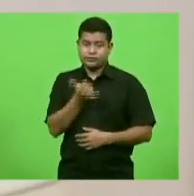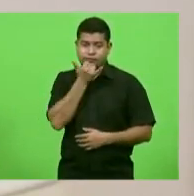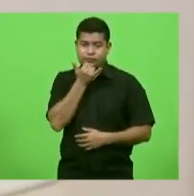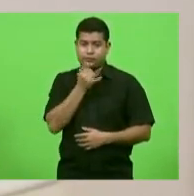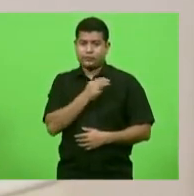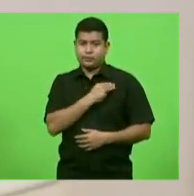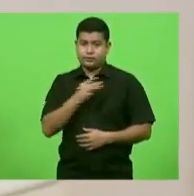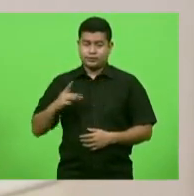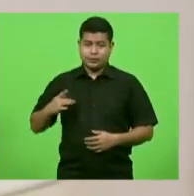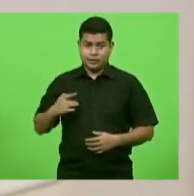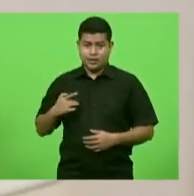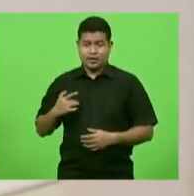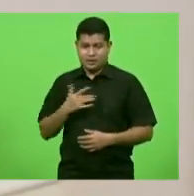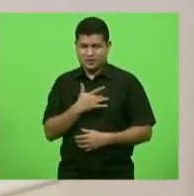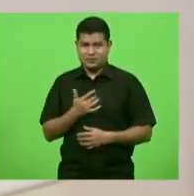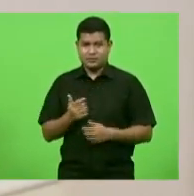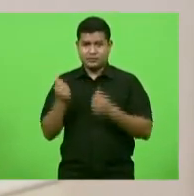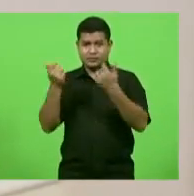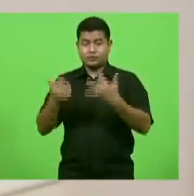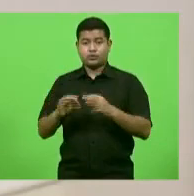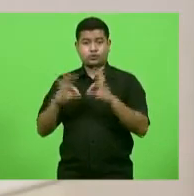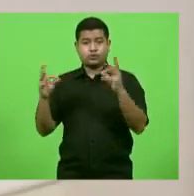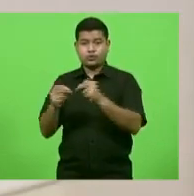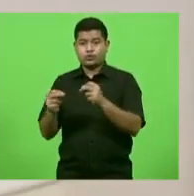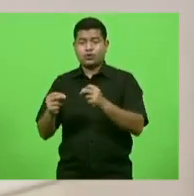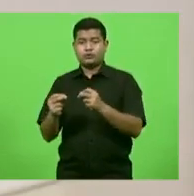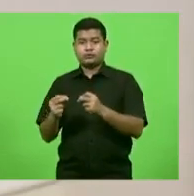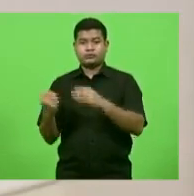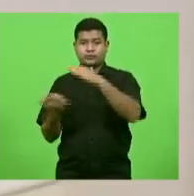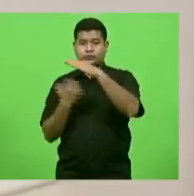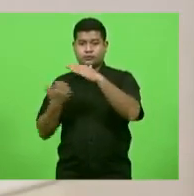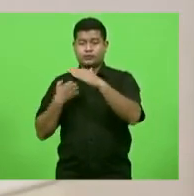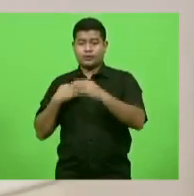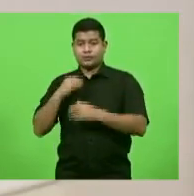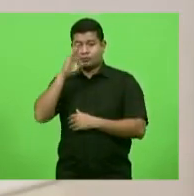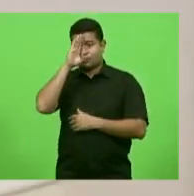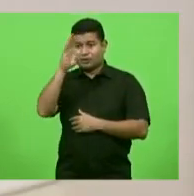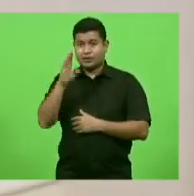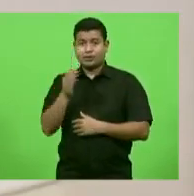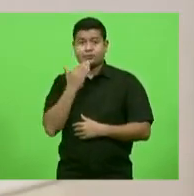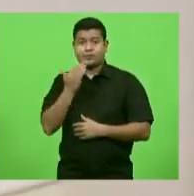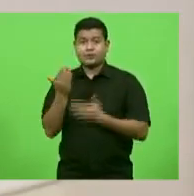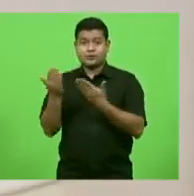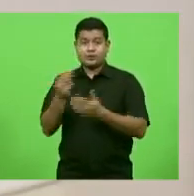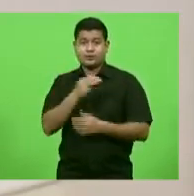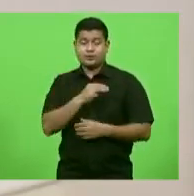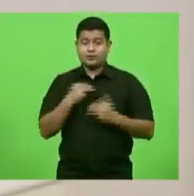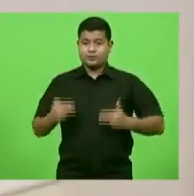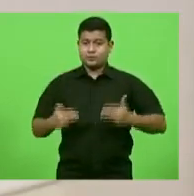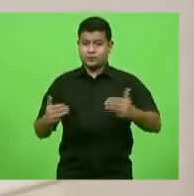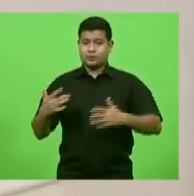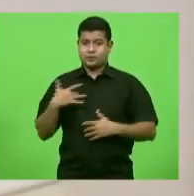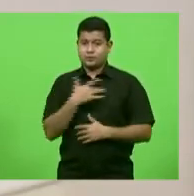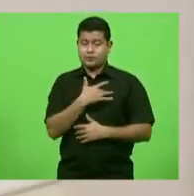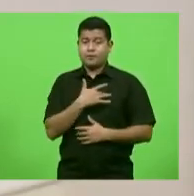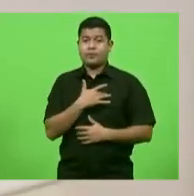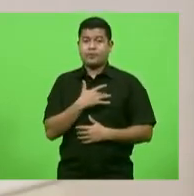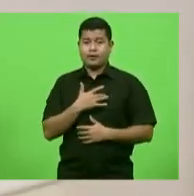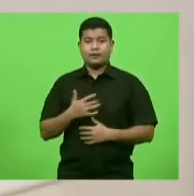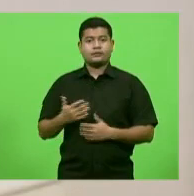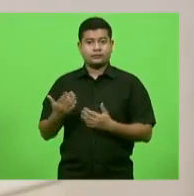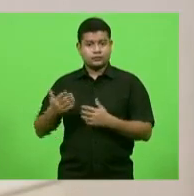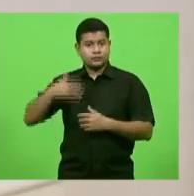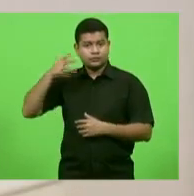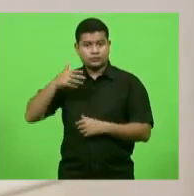que todos os fornecedores, então, deem prioridade às aquisições do Ministério da Saúde. Fala do governador.